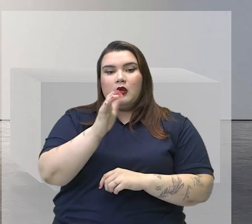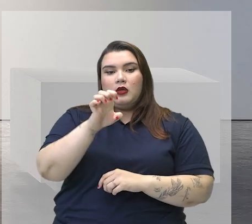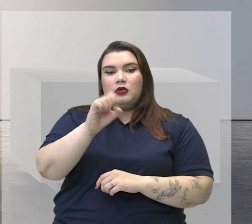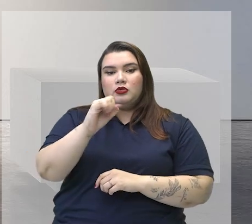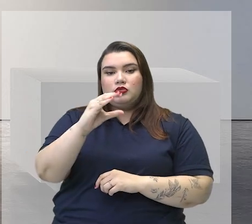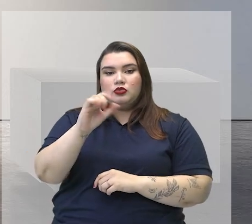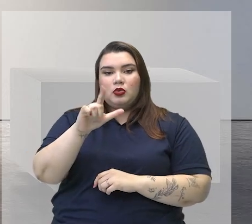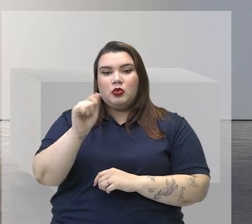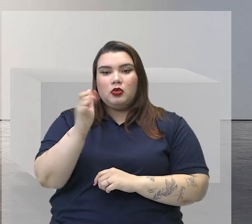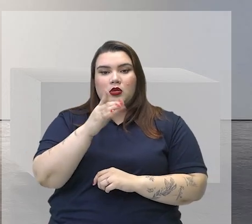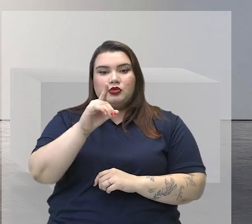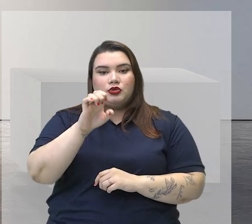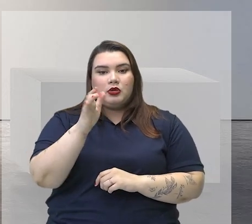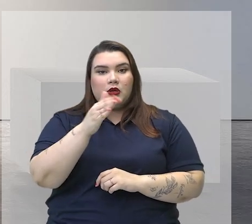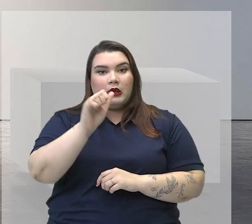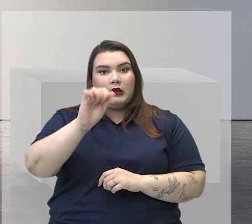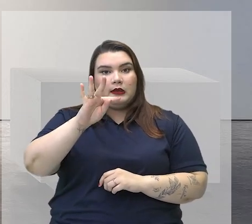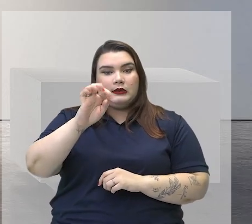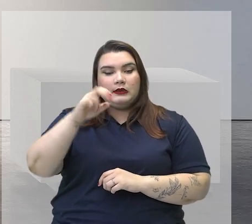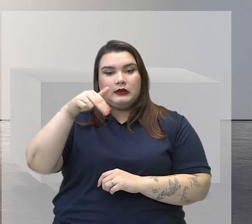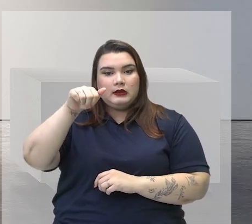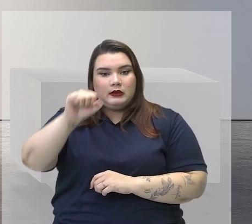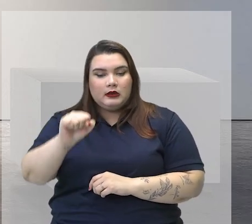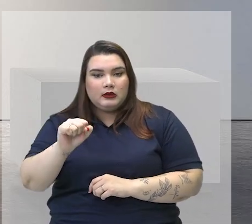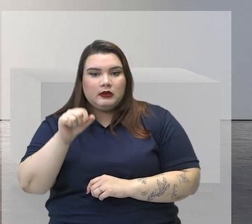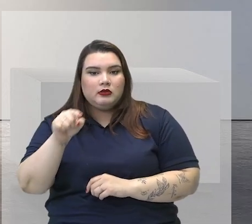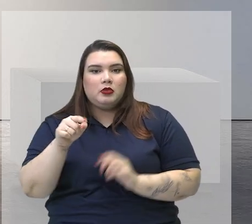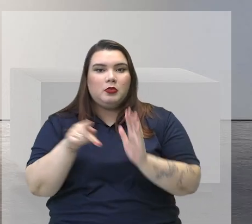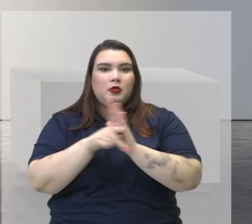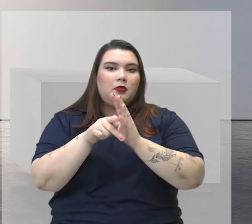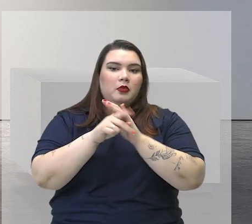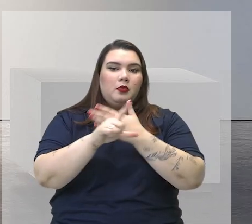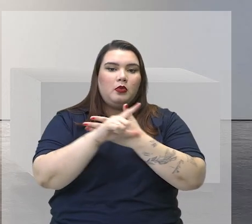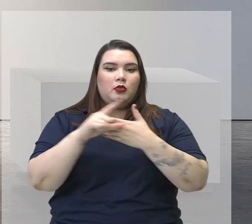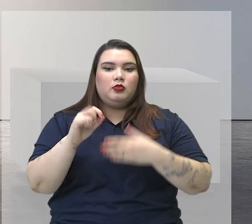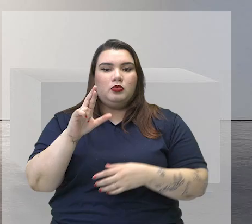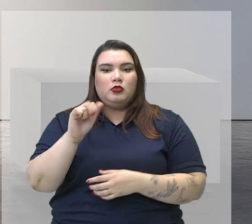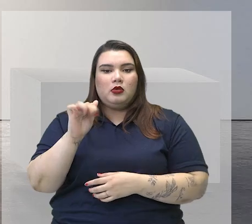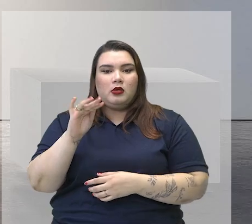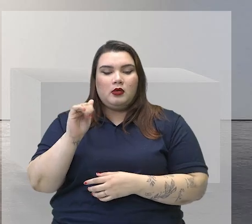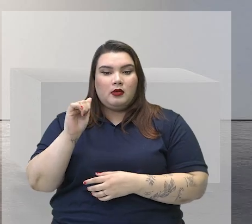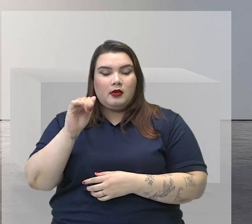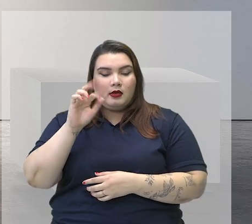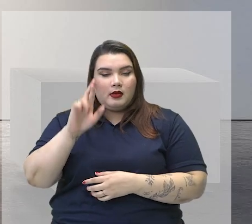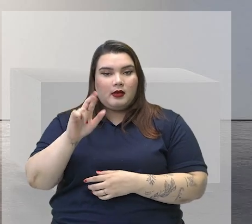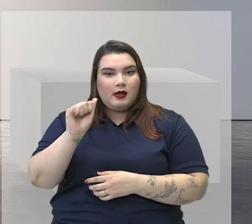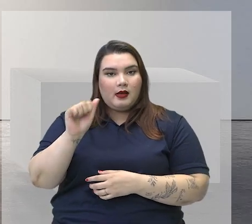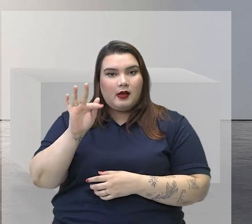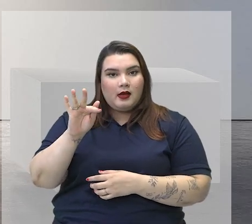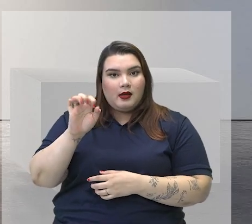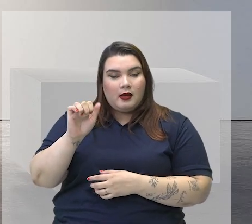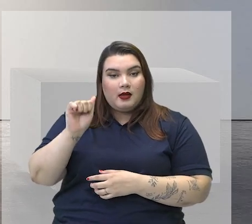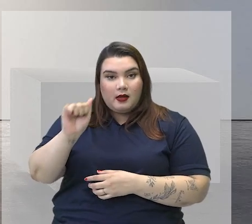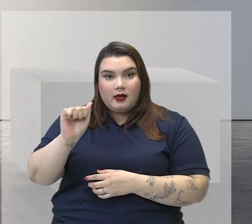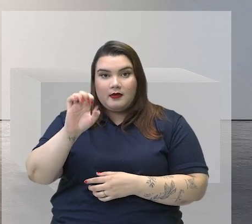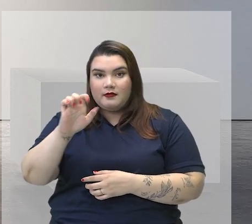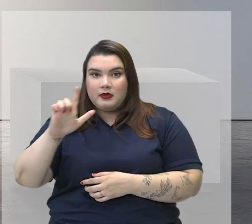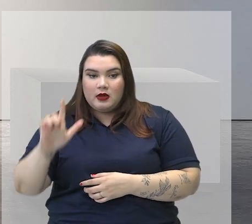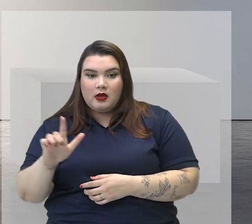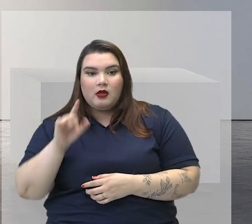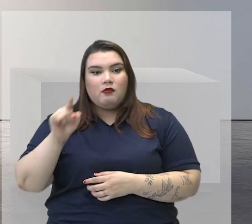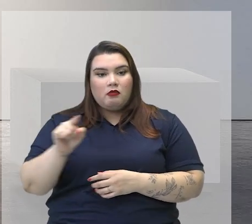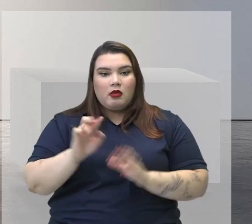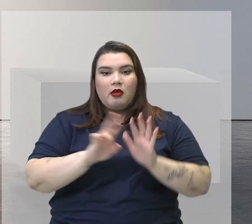Rafael Sanzio. Ela é uma celebração do conhecimento e da filosofia, representando a importância do